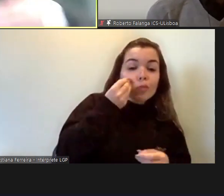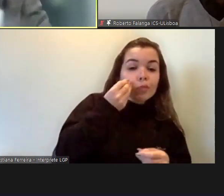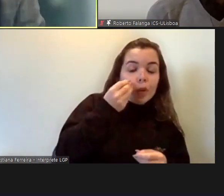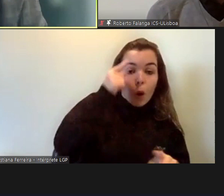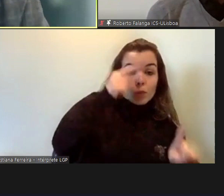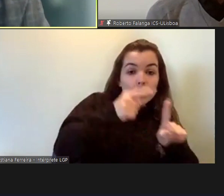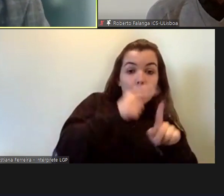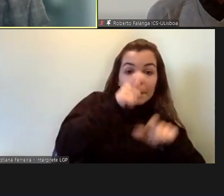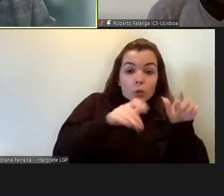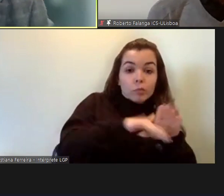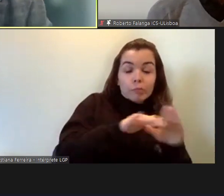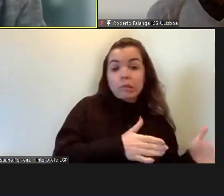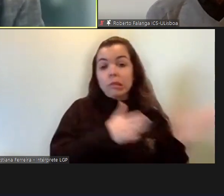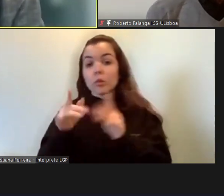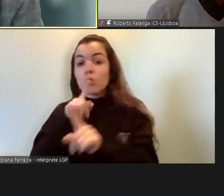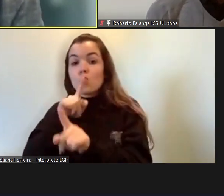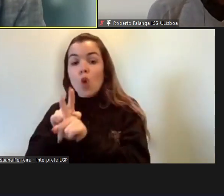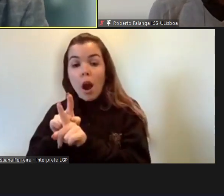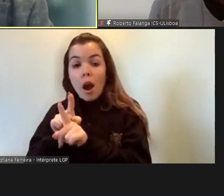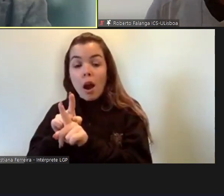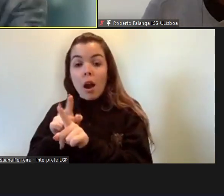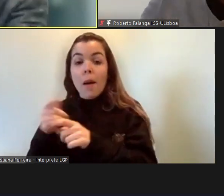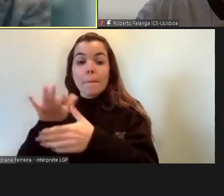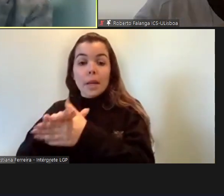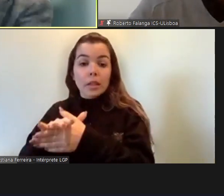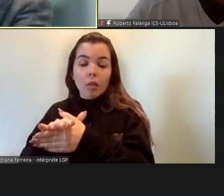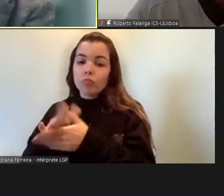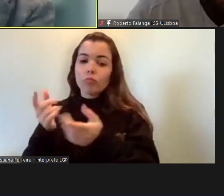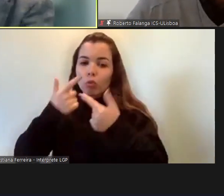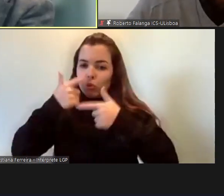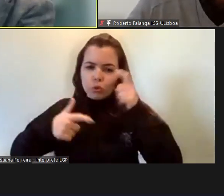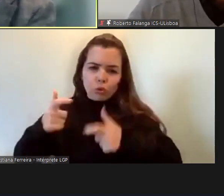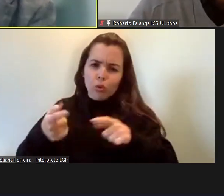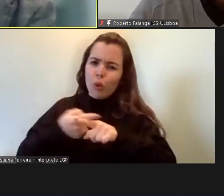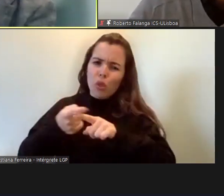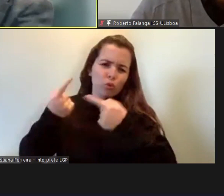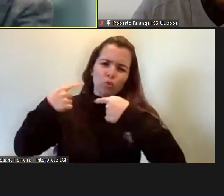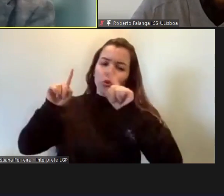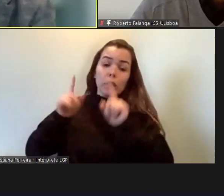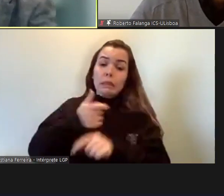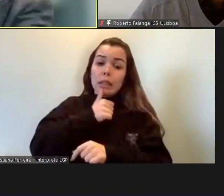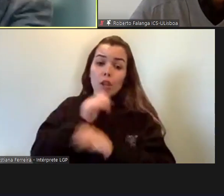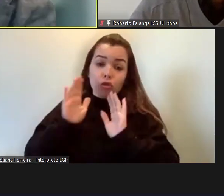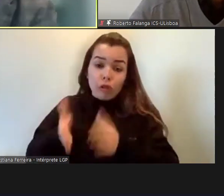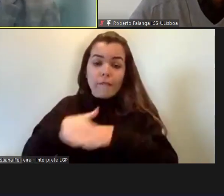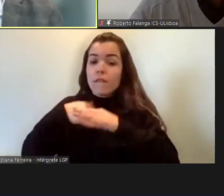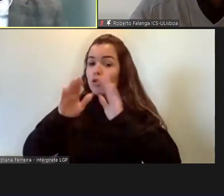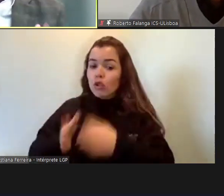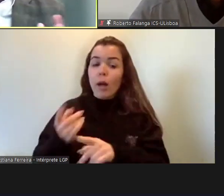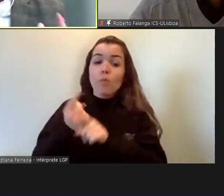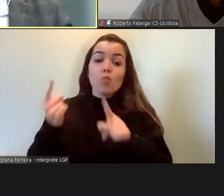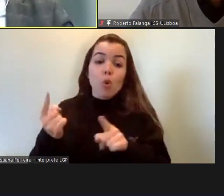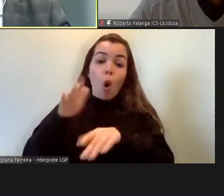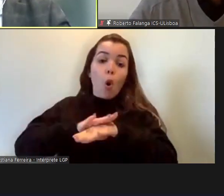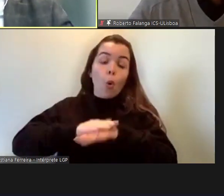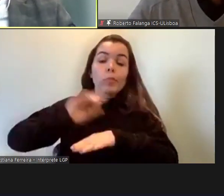ao mesmo tempo, do outro lado, estar a pensar mensagens de não, o cidadão não interessa porque isto já está decidido, porque isto já está feito, porque a culpa é dos outros. Portanto, nós temos também